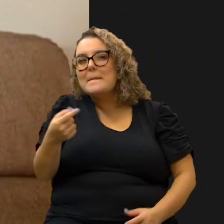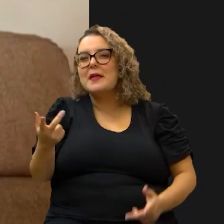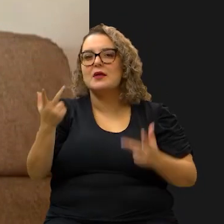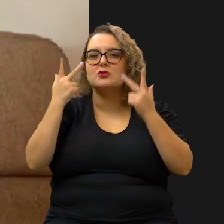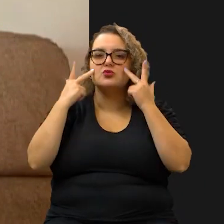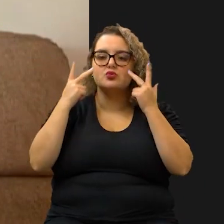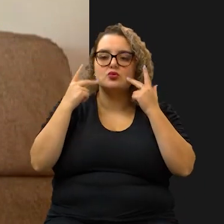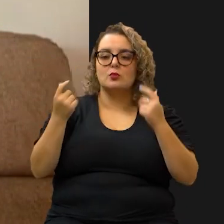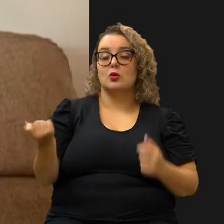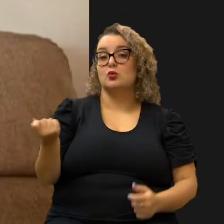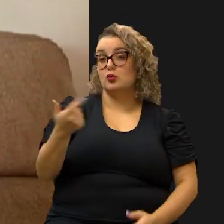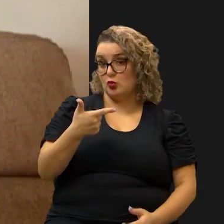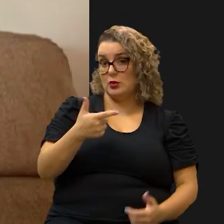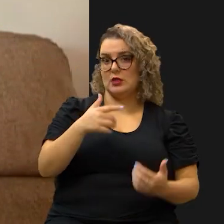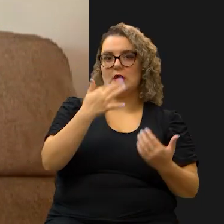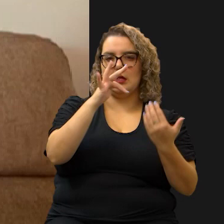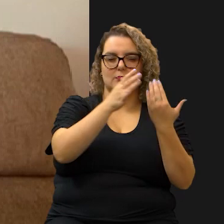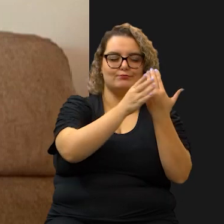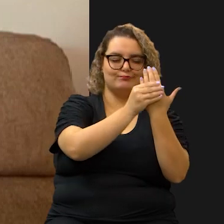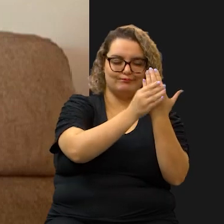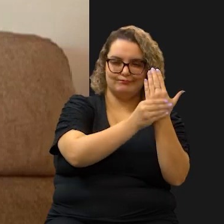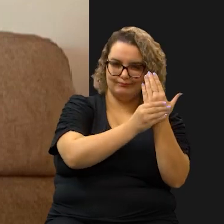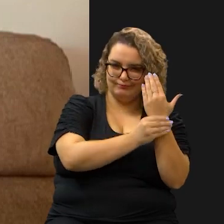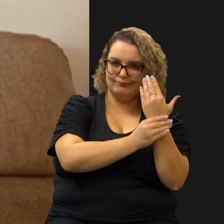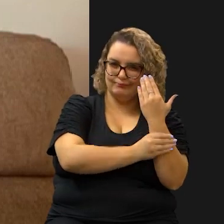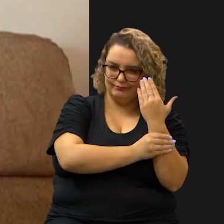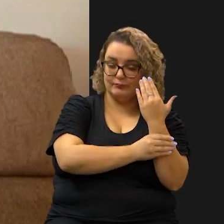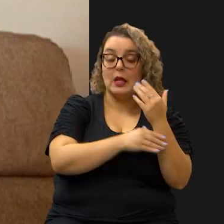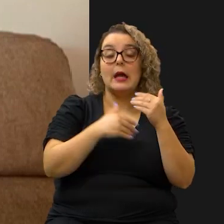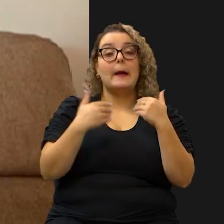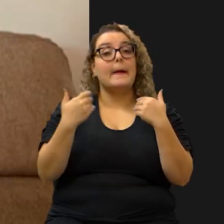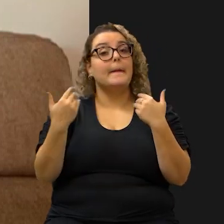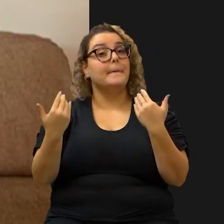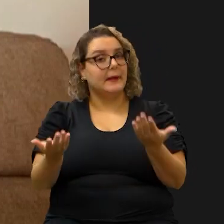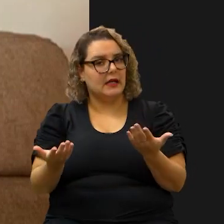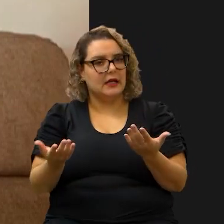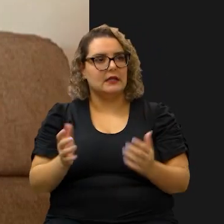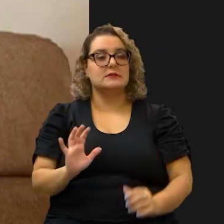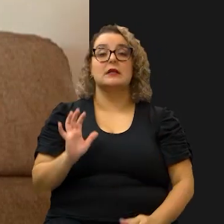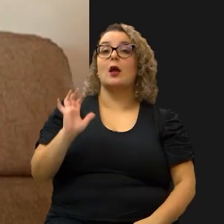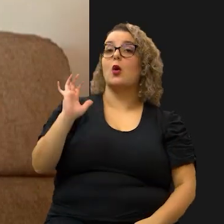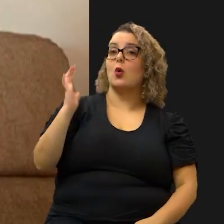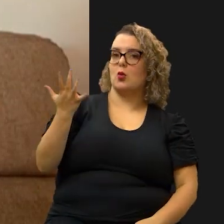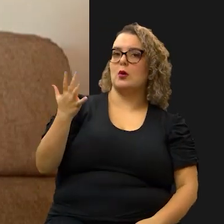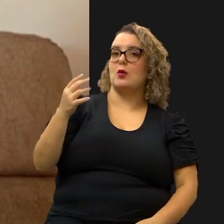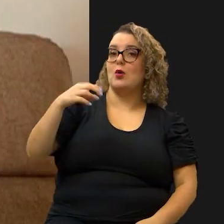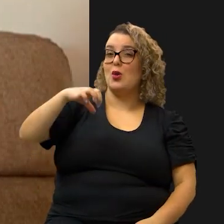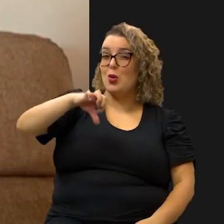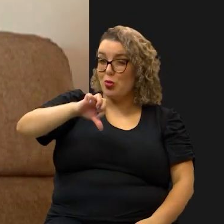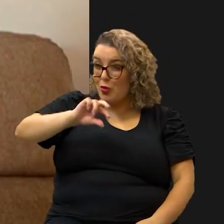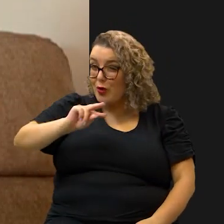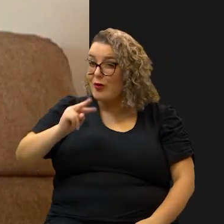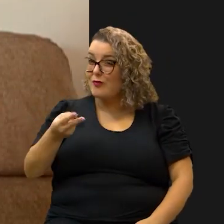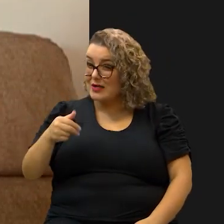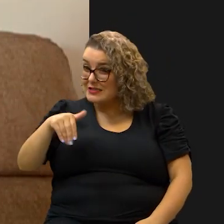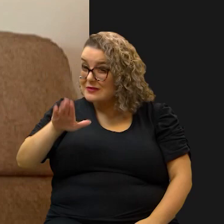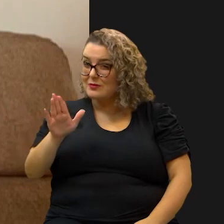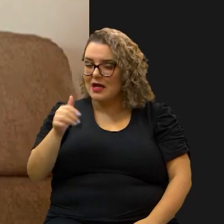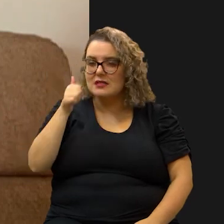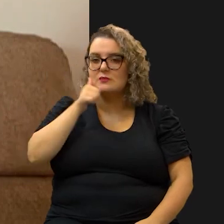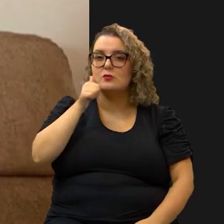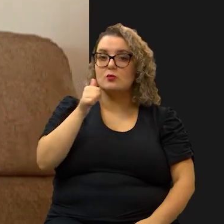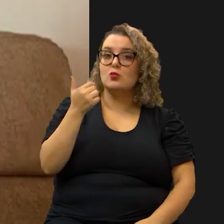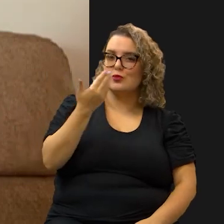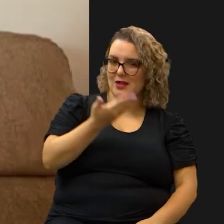é menos comum, menos prevalente do que a fibromialgia. No entanto, ele acomete 9